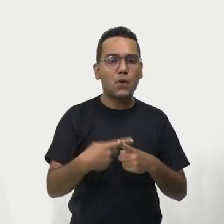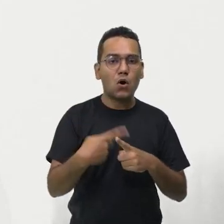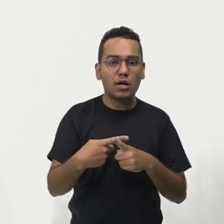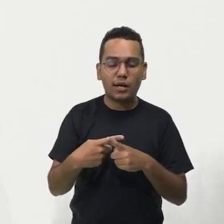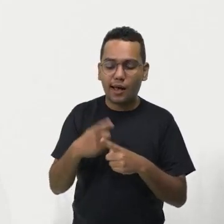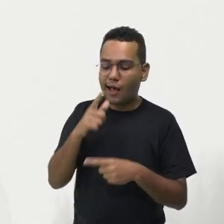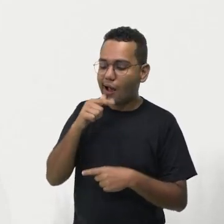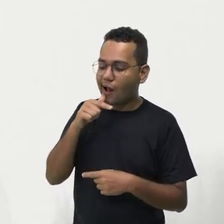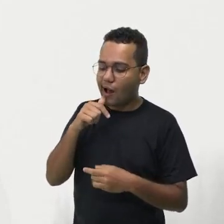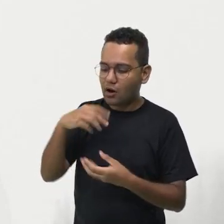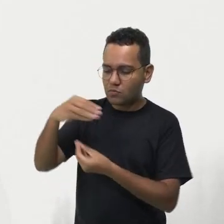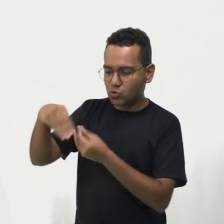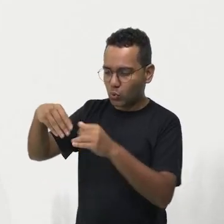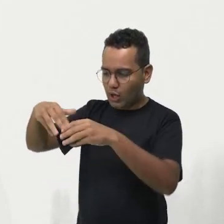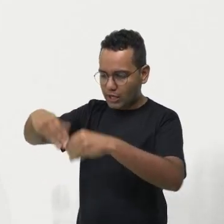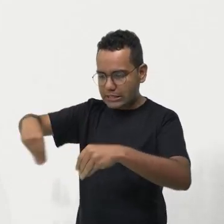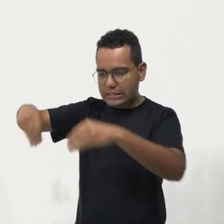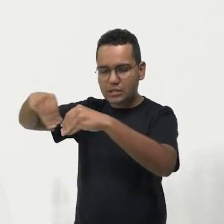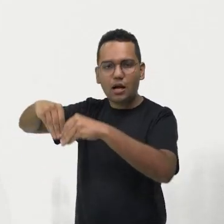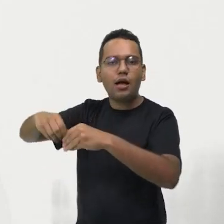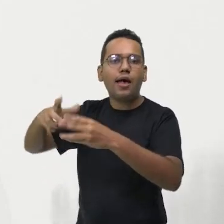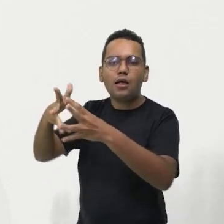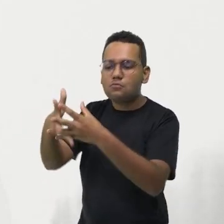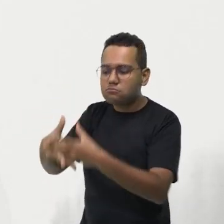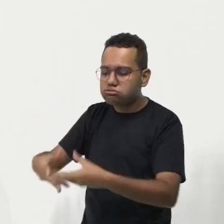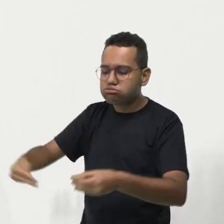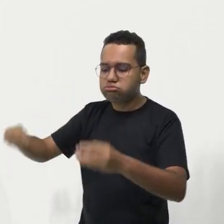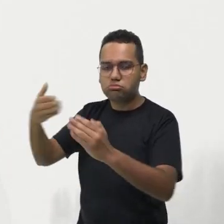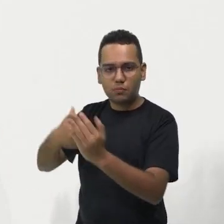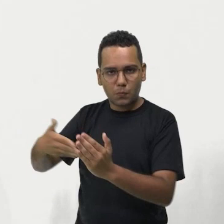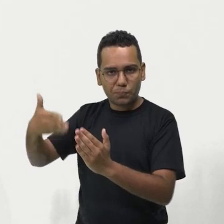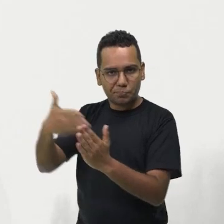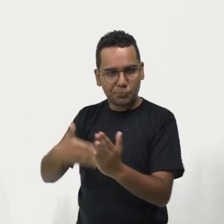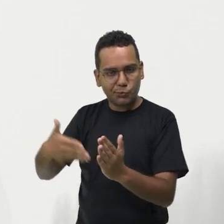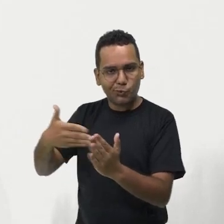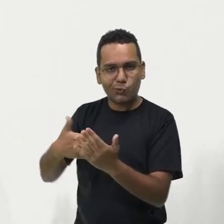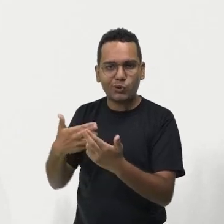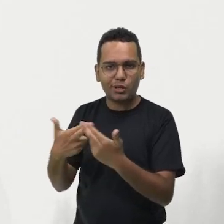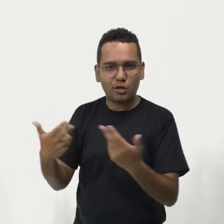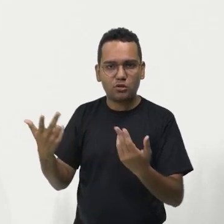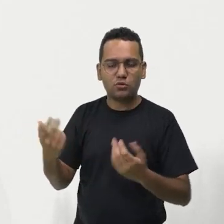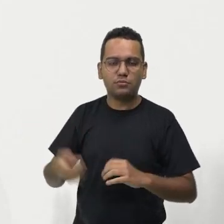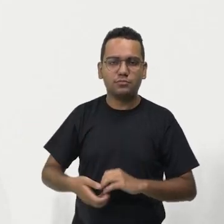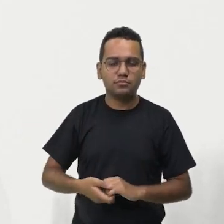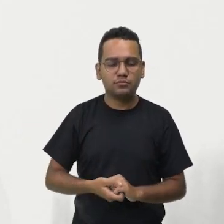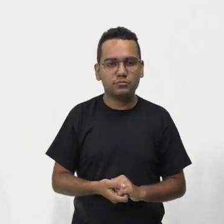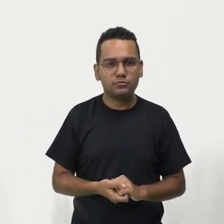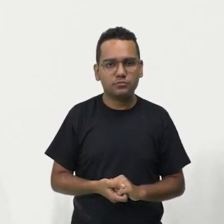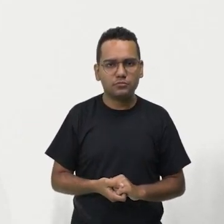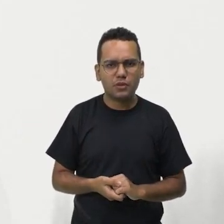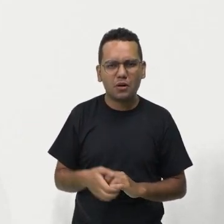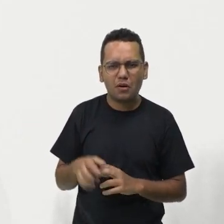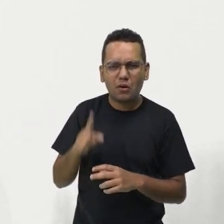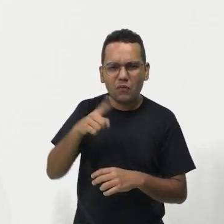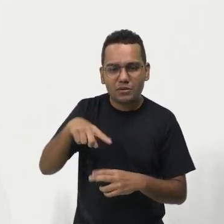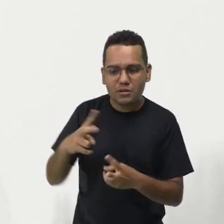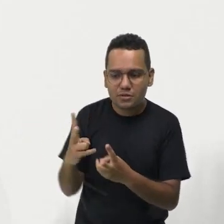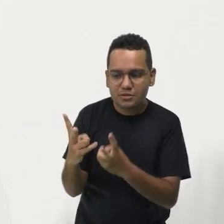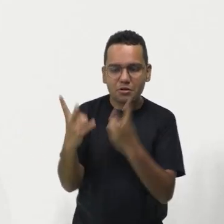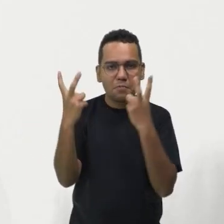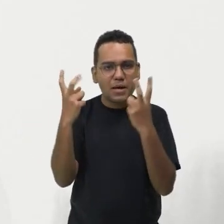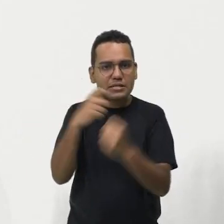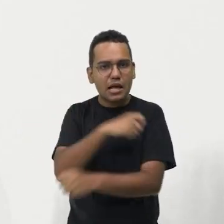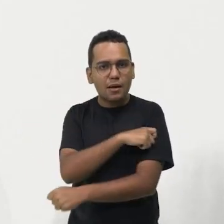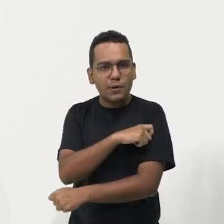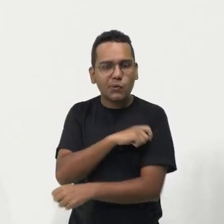quê? A água com sal é um meio que dispersa a eletricidade mais facilmente. Consegue perceber